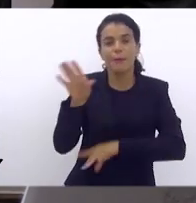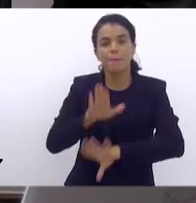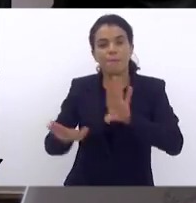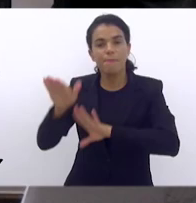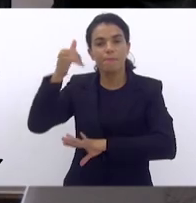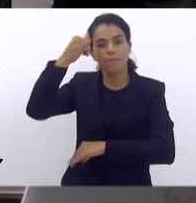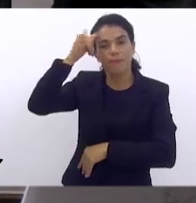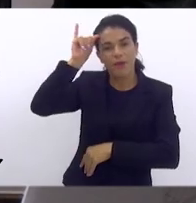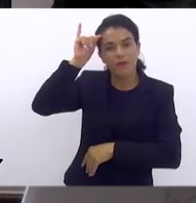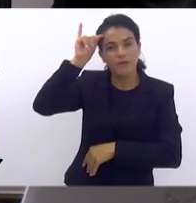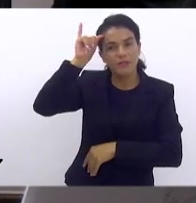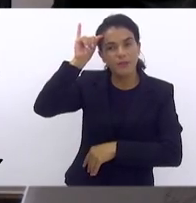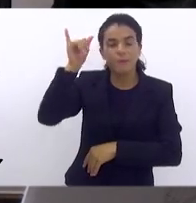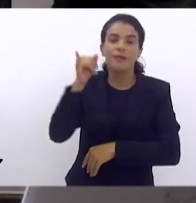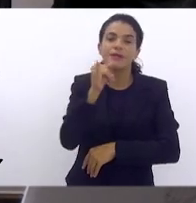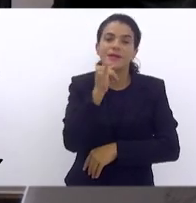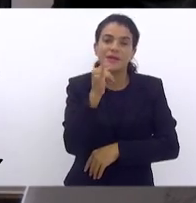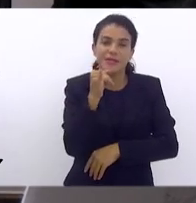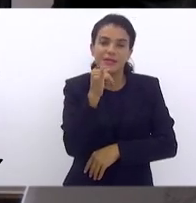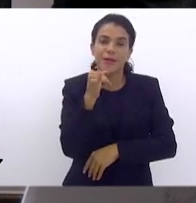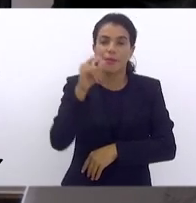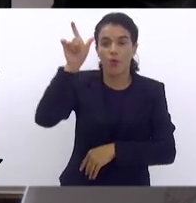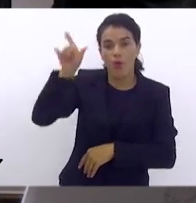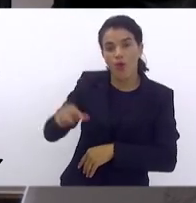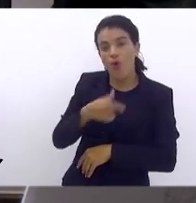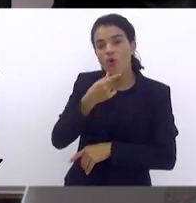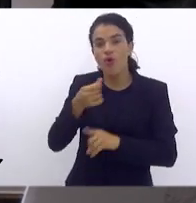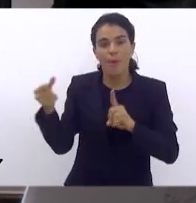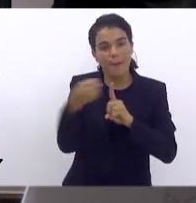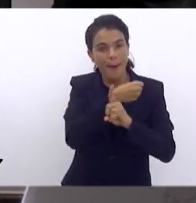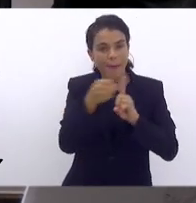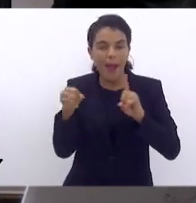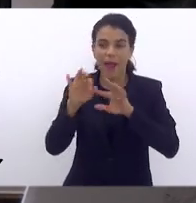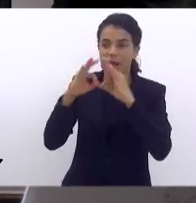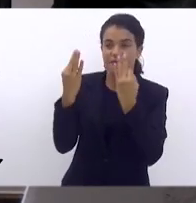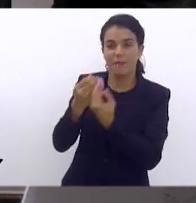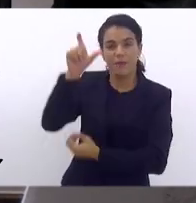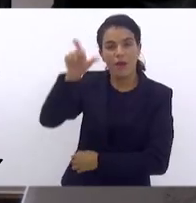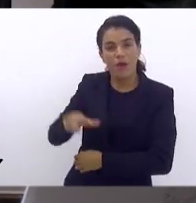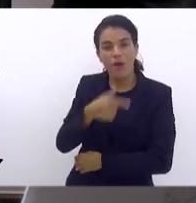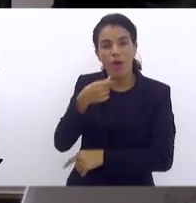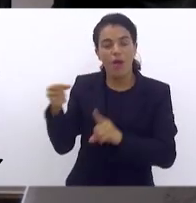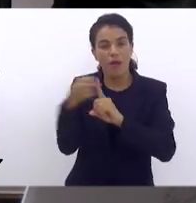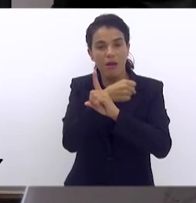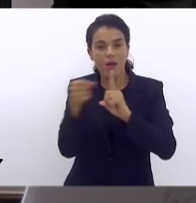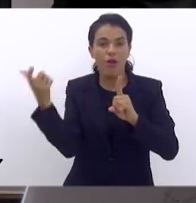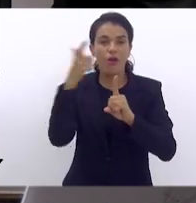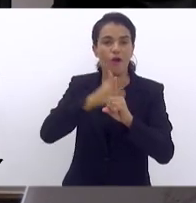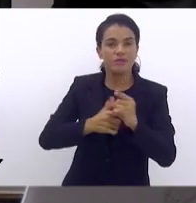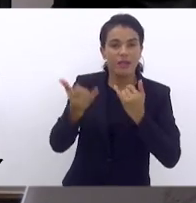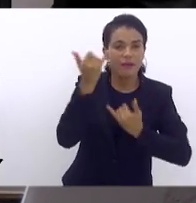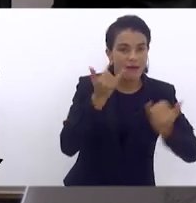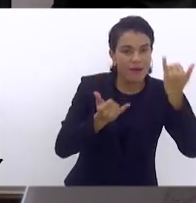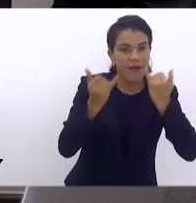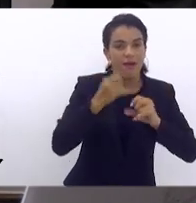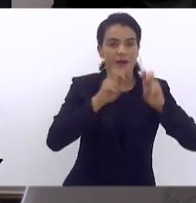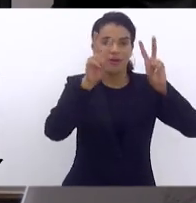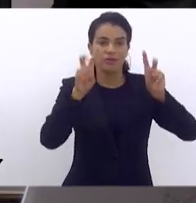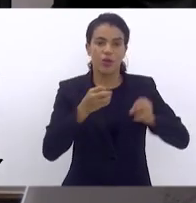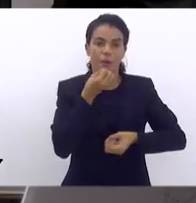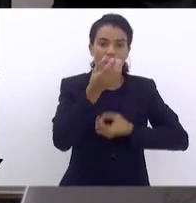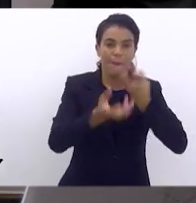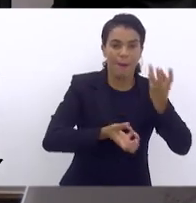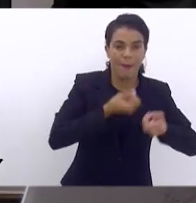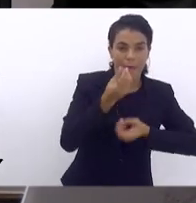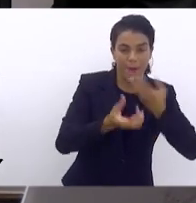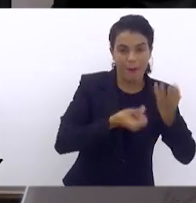de que por exemplo agressor família do agressor consiga acesso esses dados é isso é extremamente importante a gente